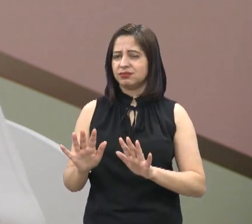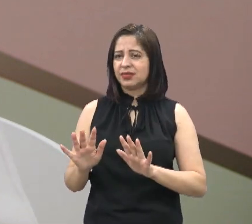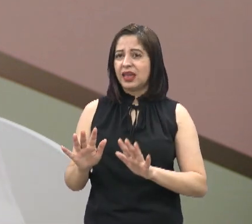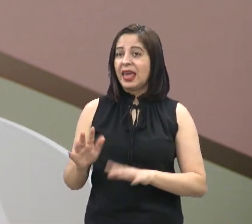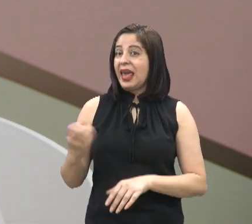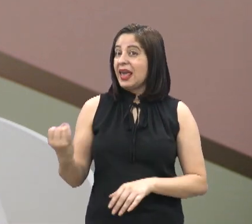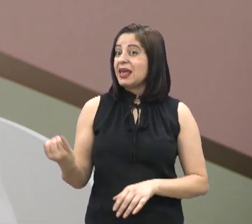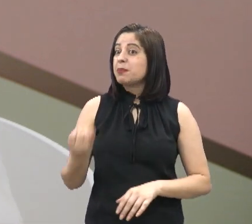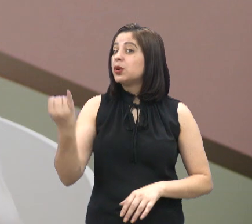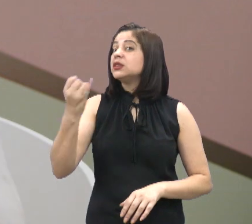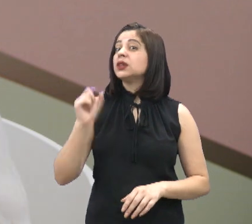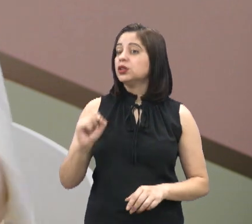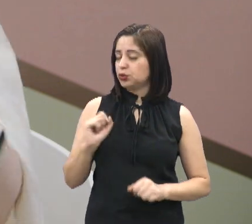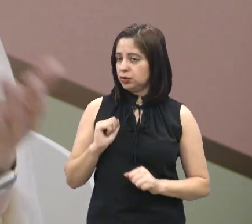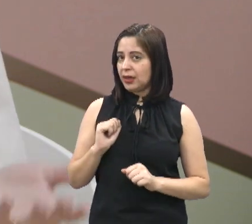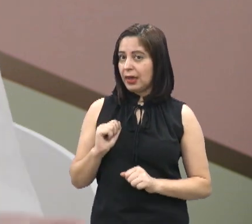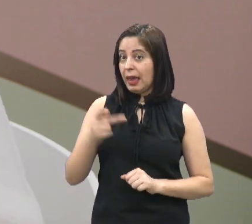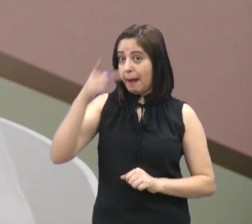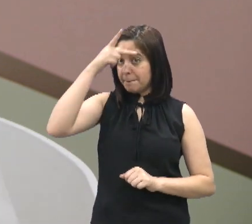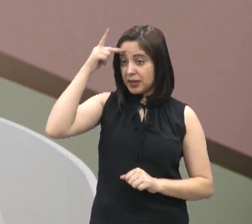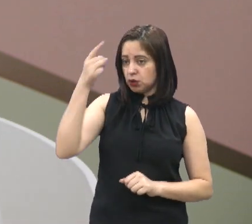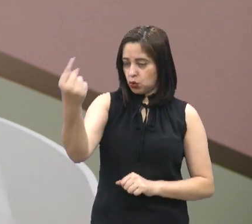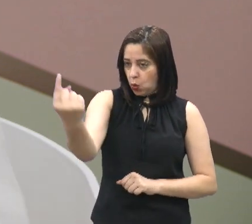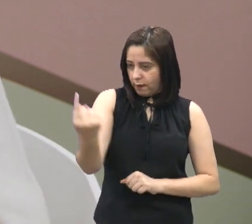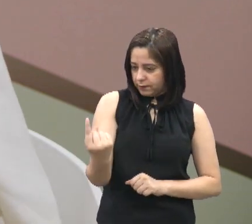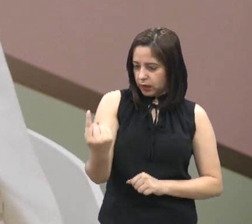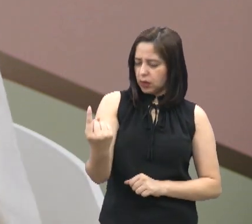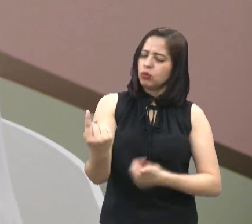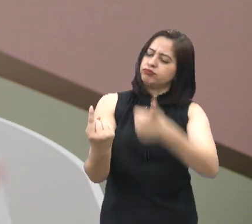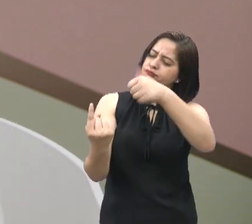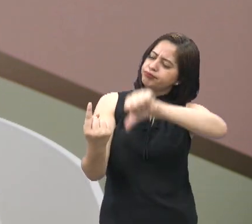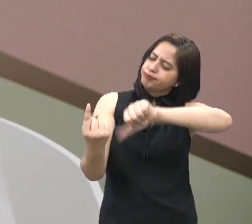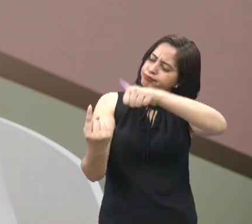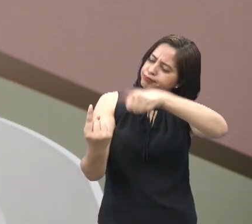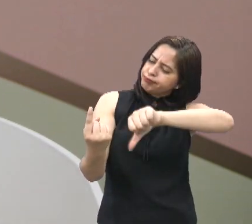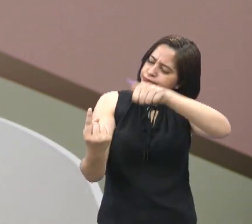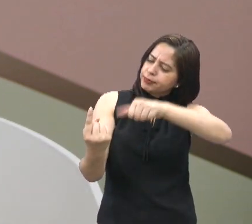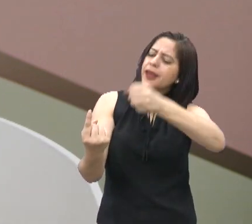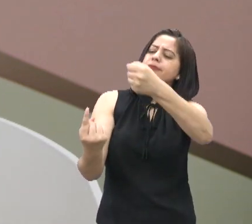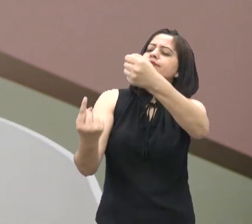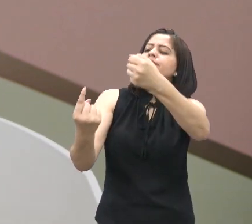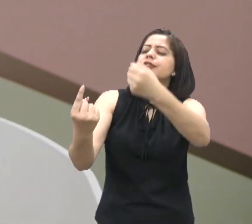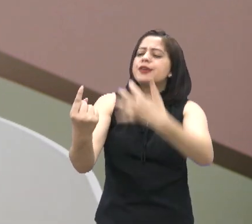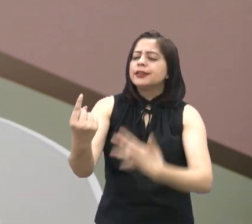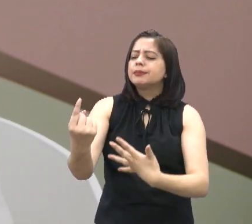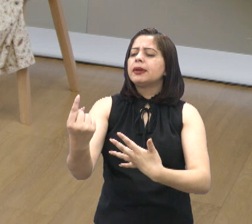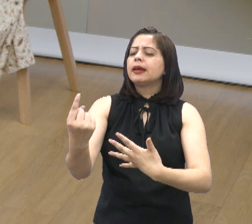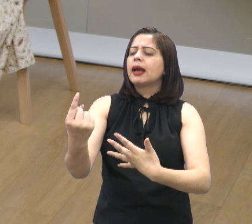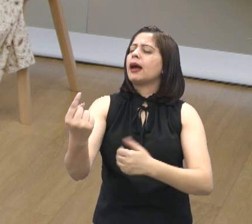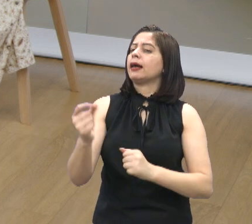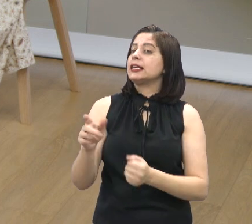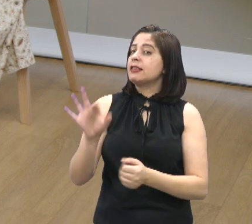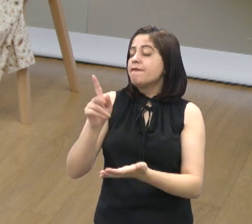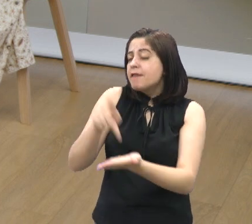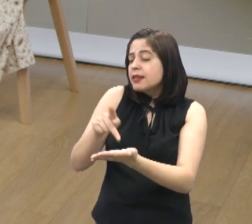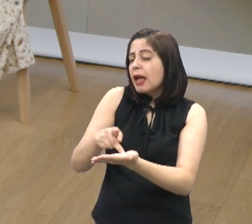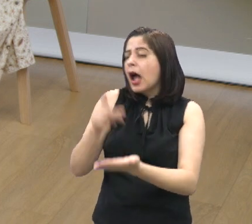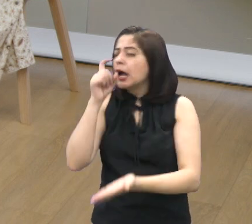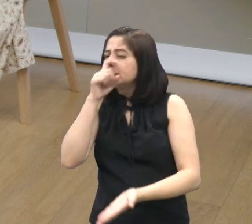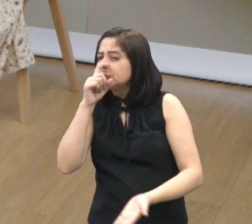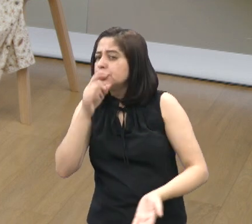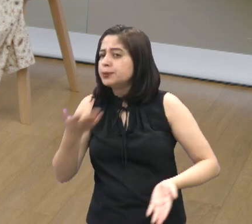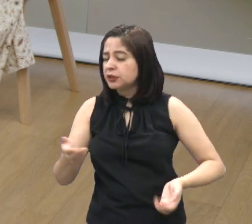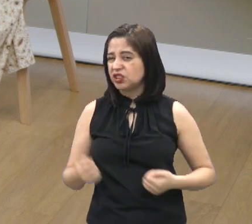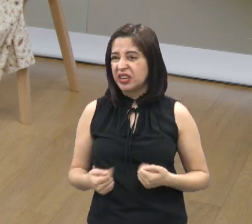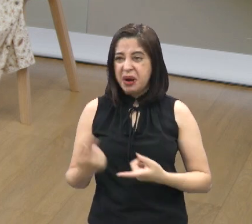avalie o paciente, oriente e explique para ele também o que tem de nível de evidência disso tudo. Sim, né? claro. Porque às vezes o paciente está